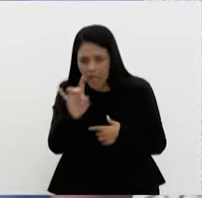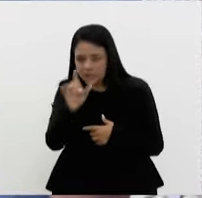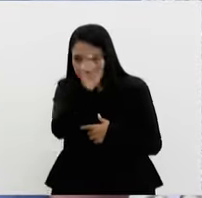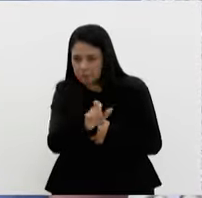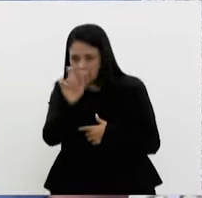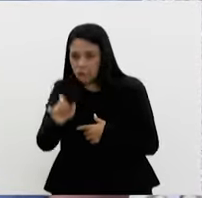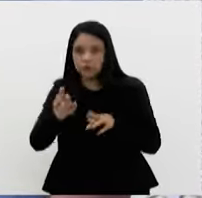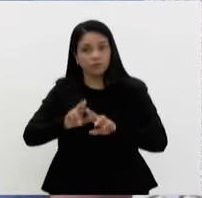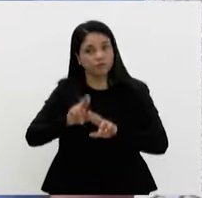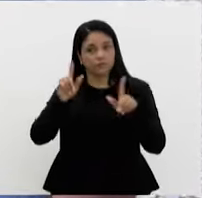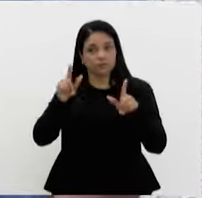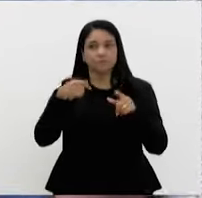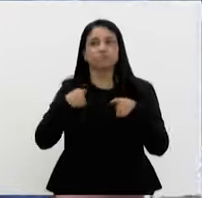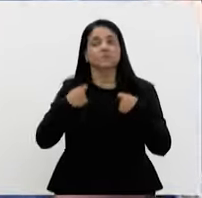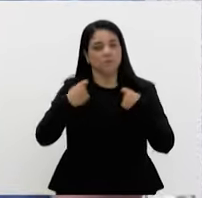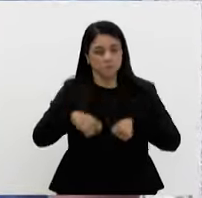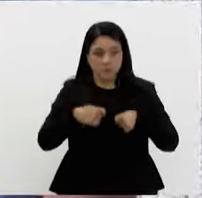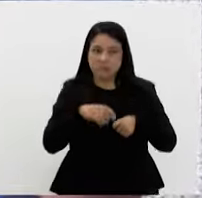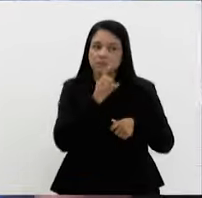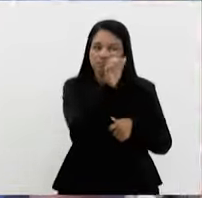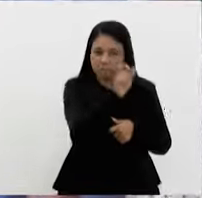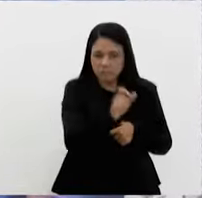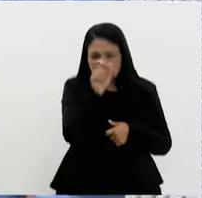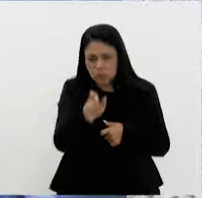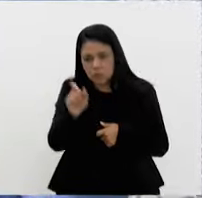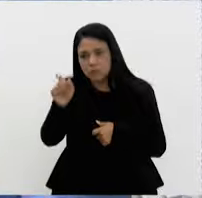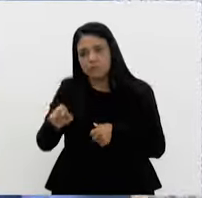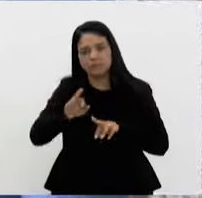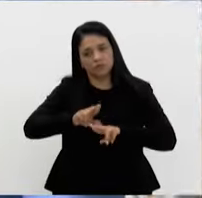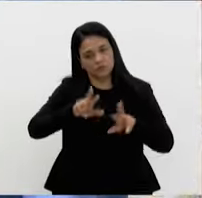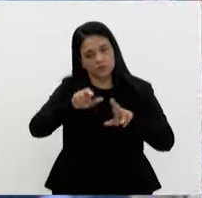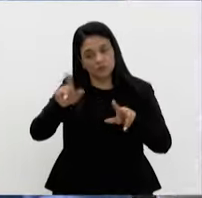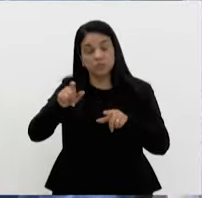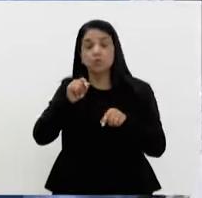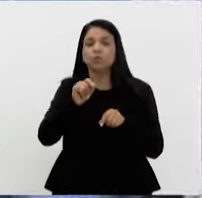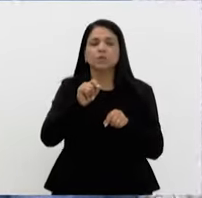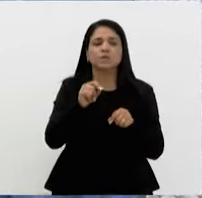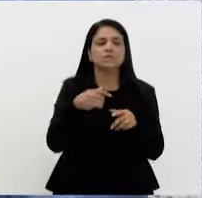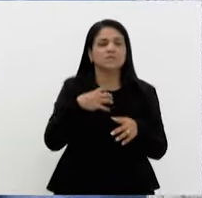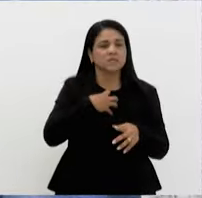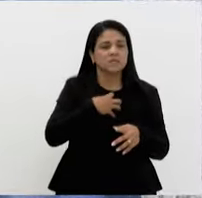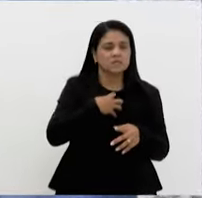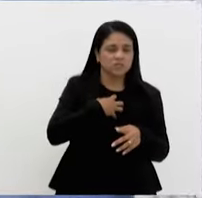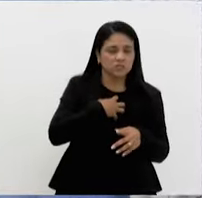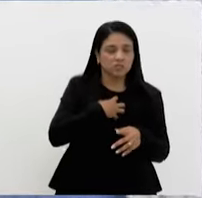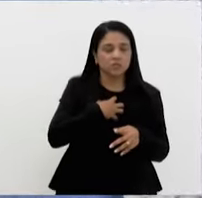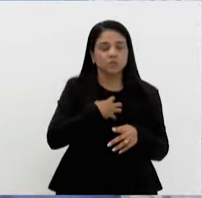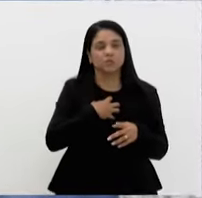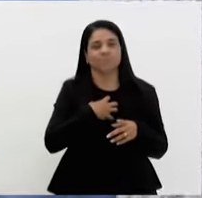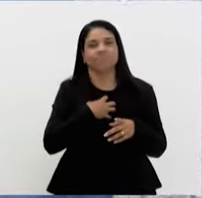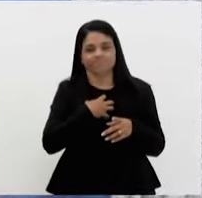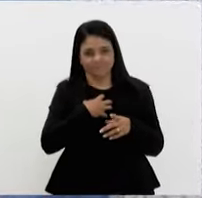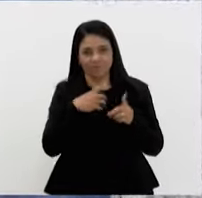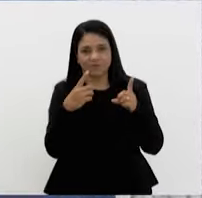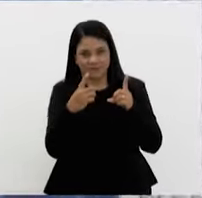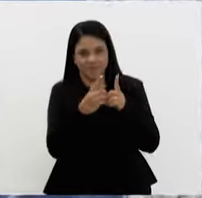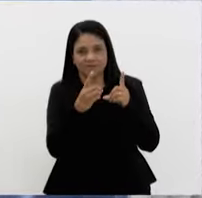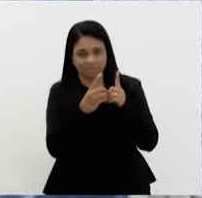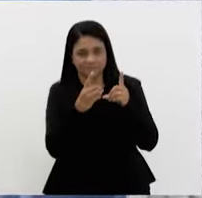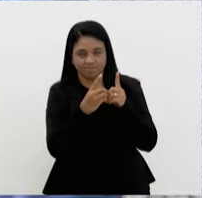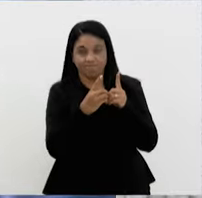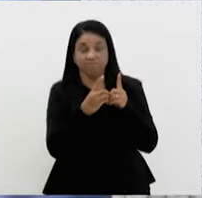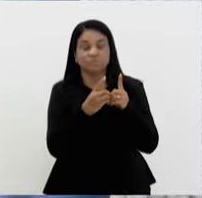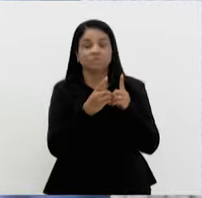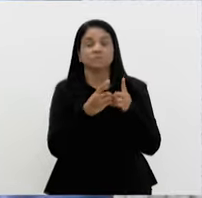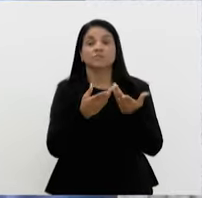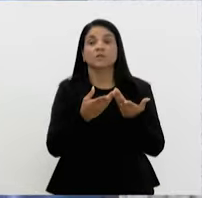Então, é necessário sim estudar caso a caso da doença, até para a gente entender o tamanho do déficit que o paciente está sofrendo mediante a esse